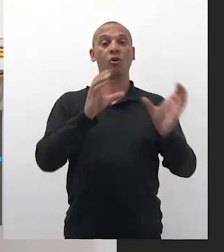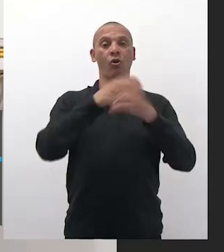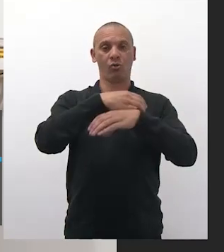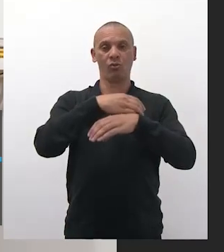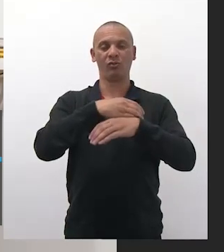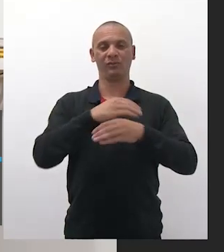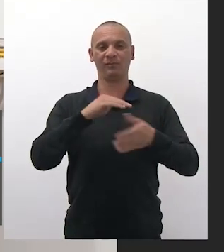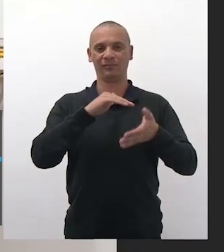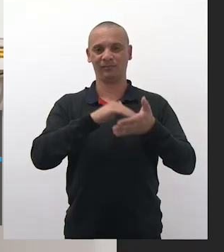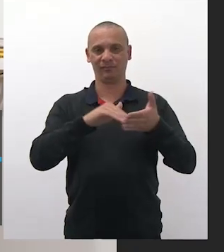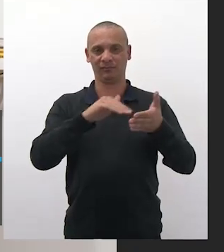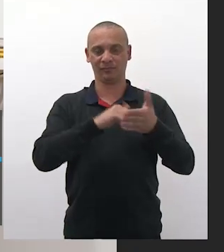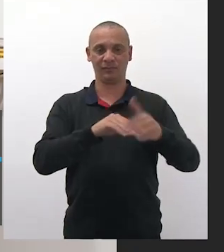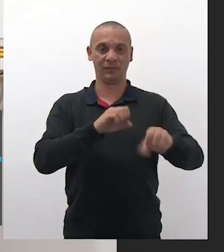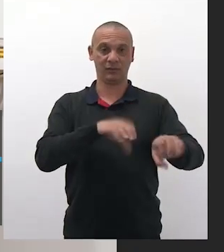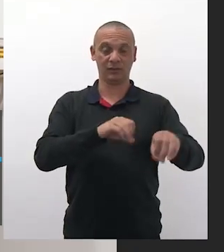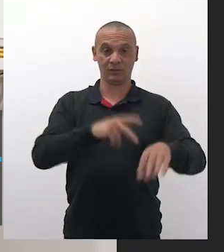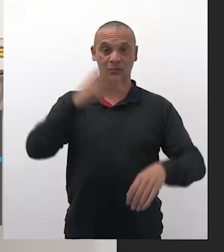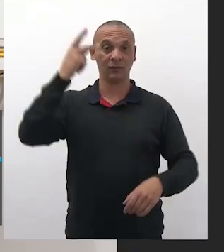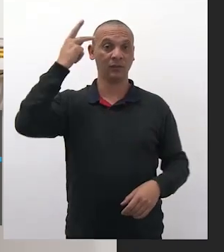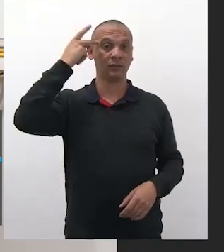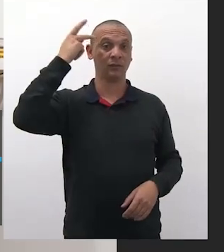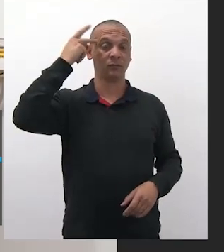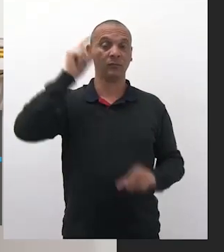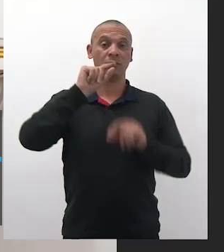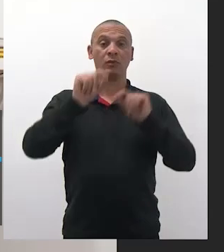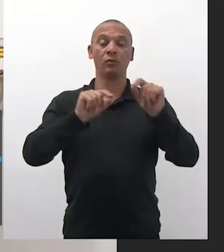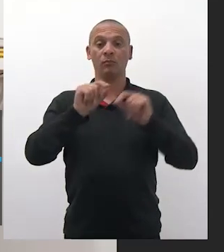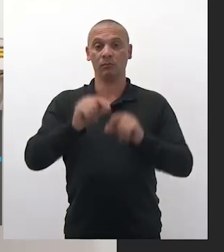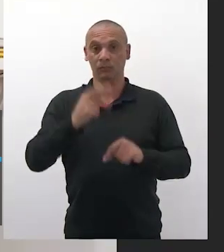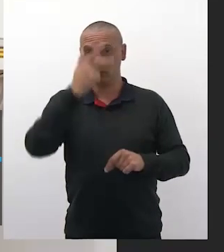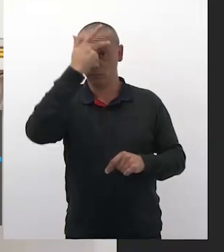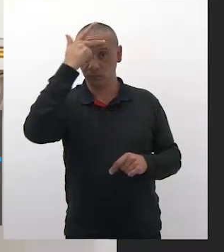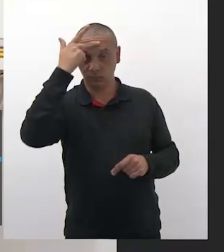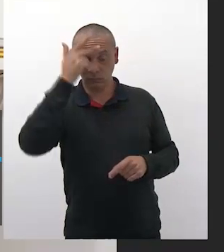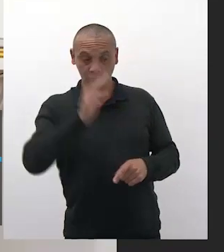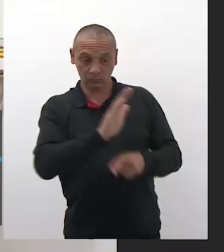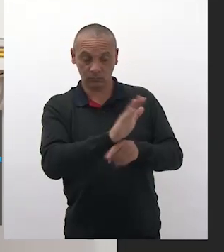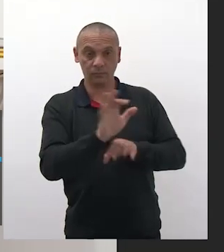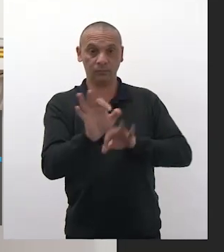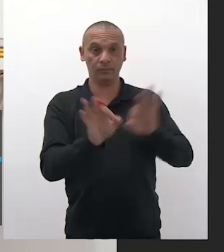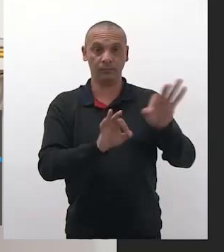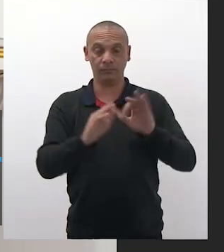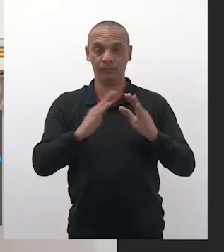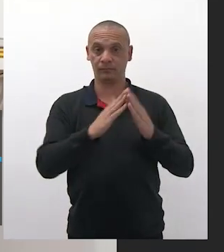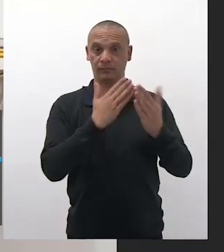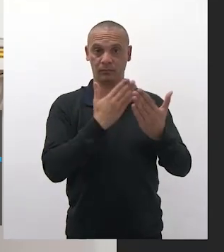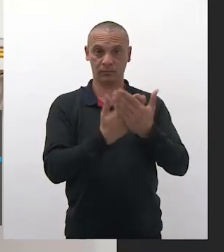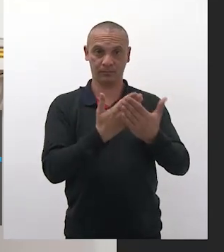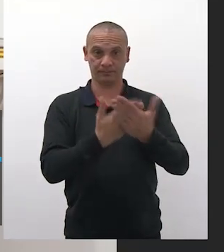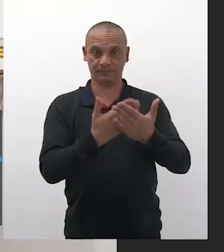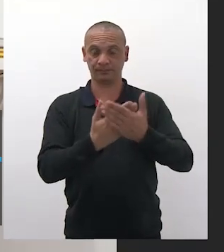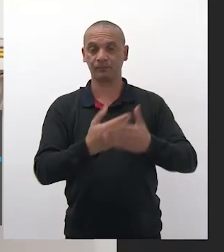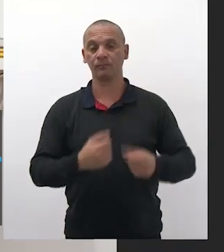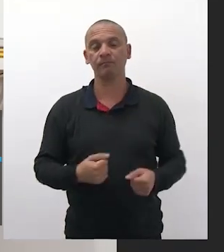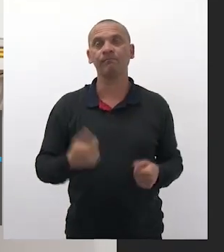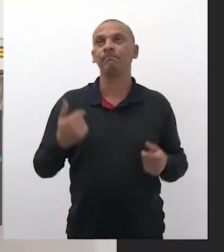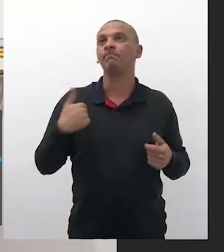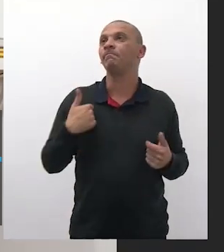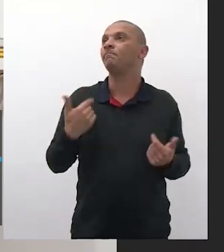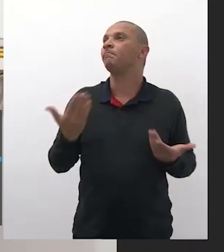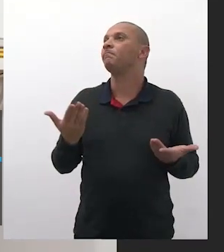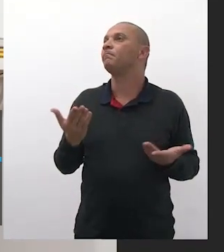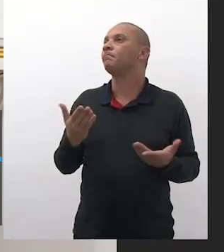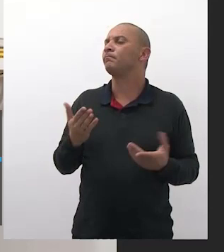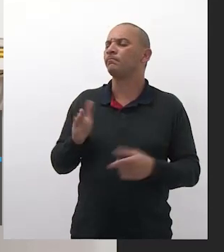da Secretaria da Educação de São Paulo, que era para agente de organização escolar. E aí eu falei, mas o que será que